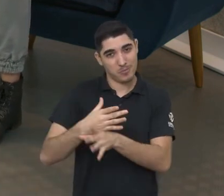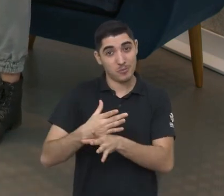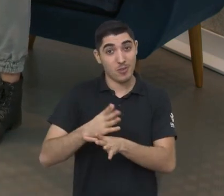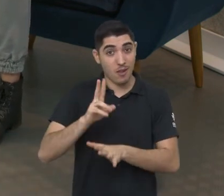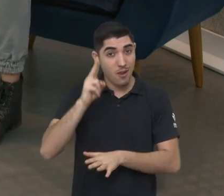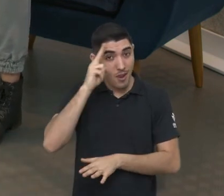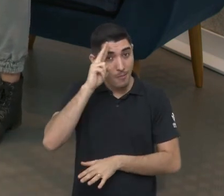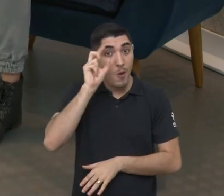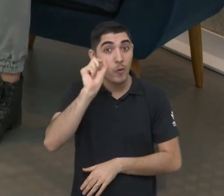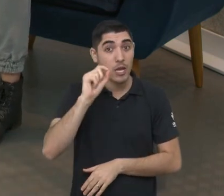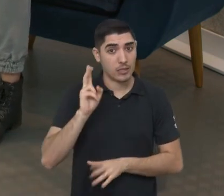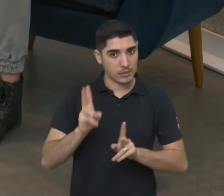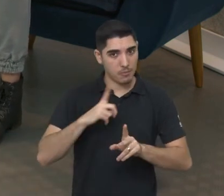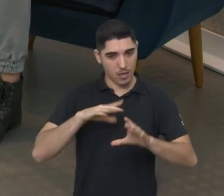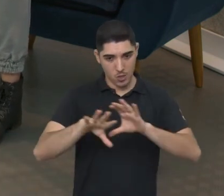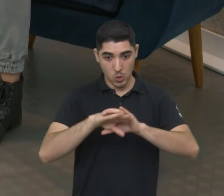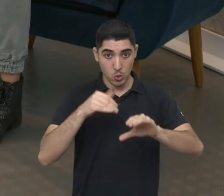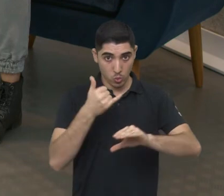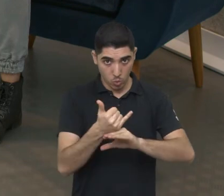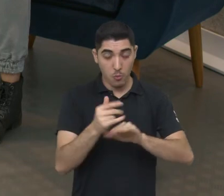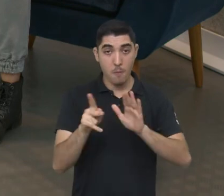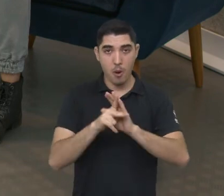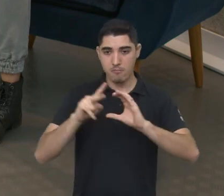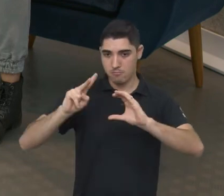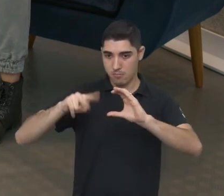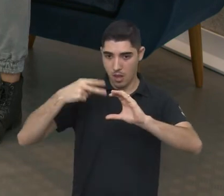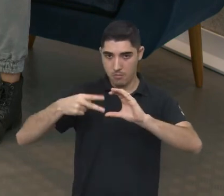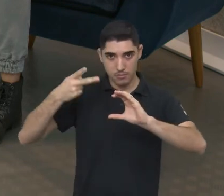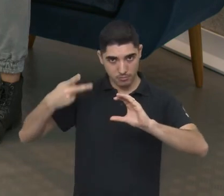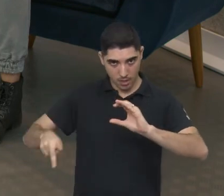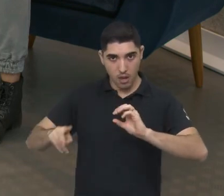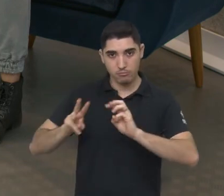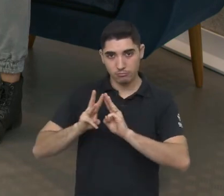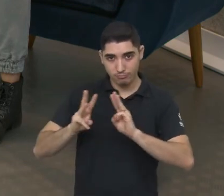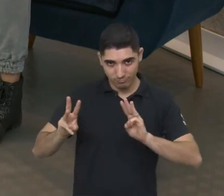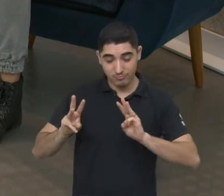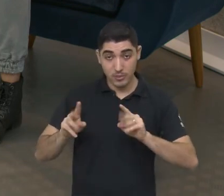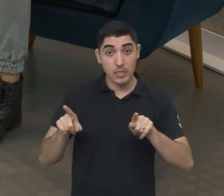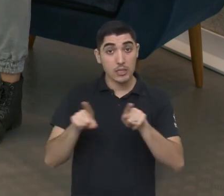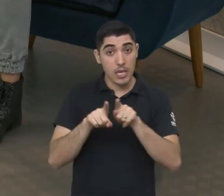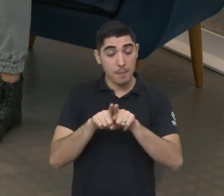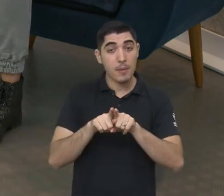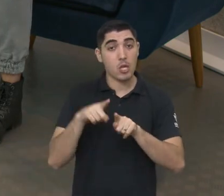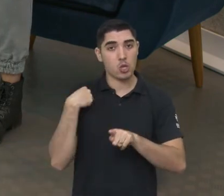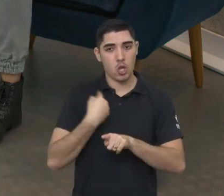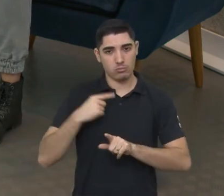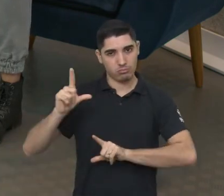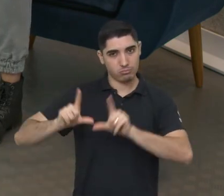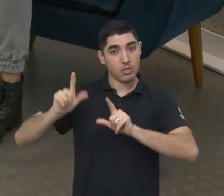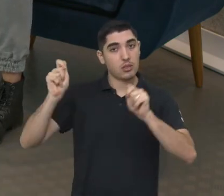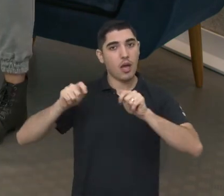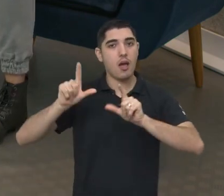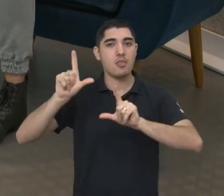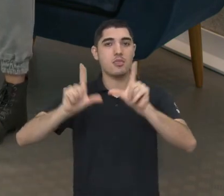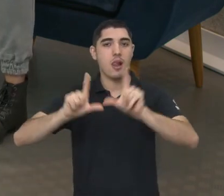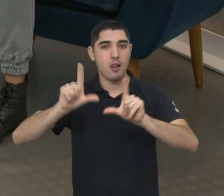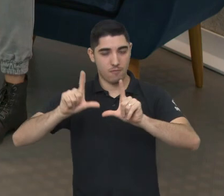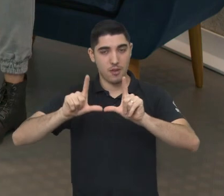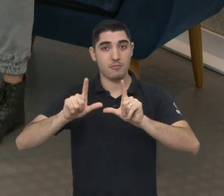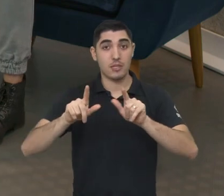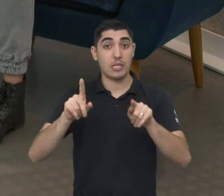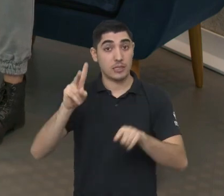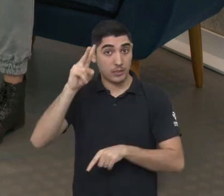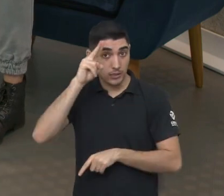aqui. Lembramos que estamos no YouTube, no canal Câmara SJC, e você acompanha o nosso programa pela TV,